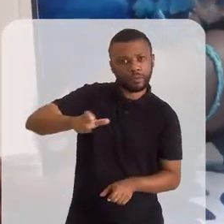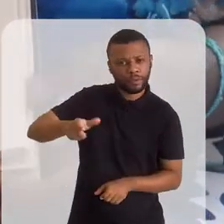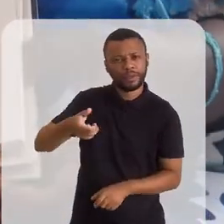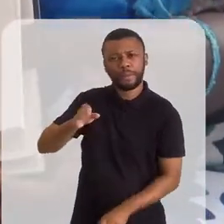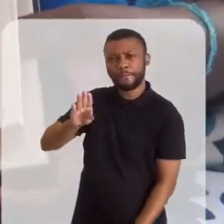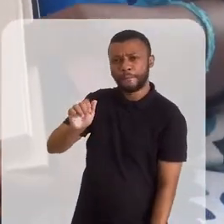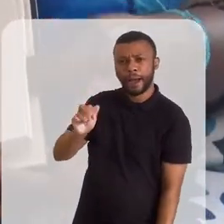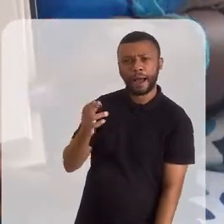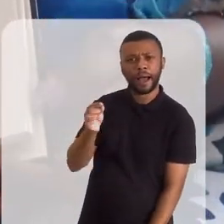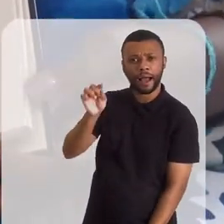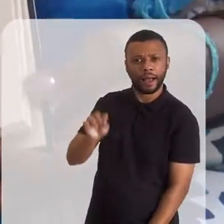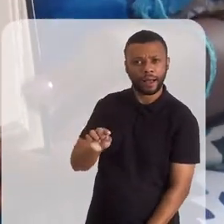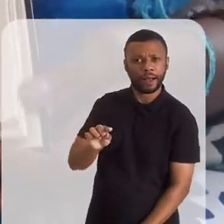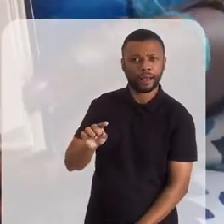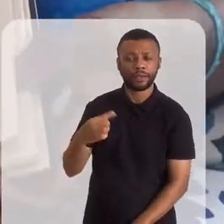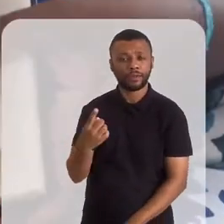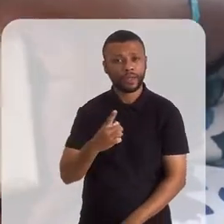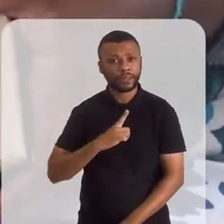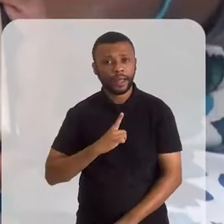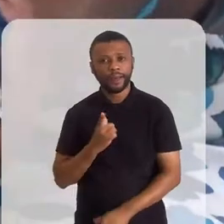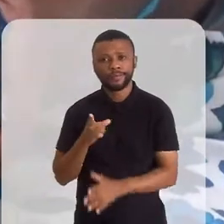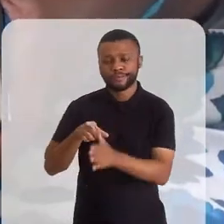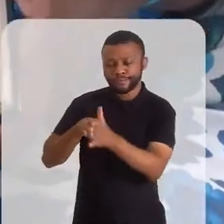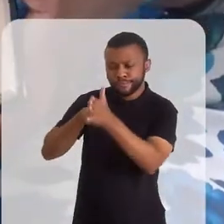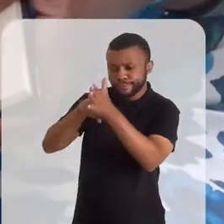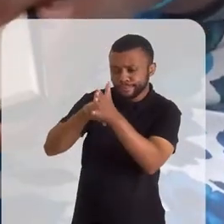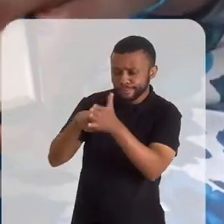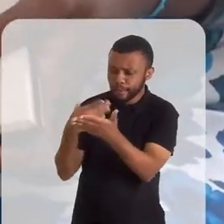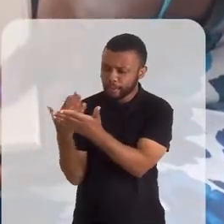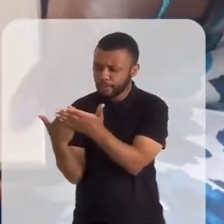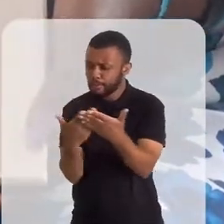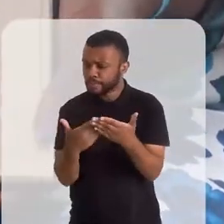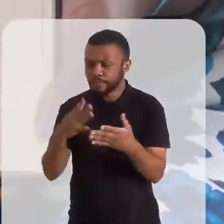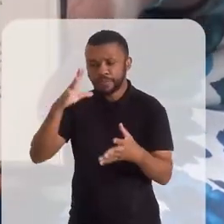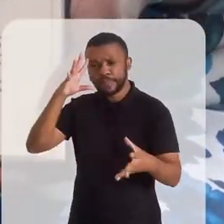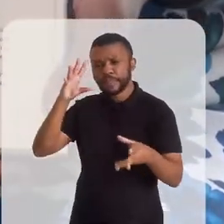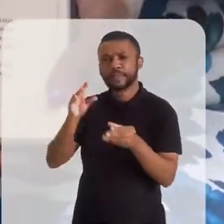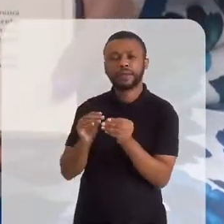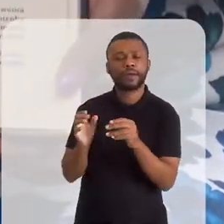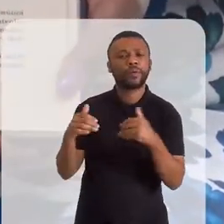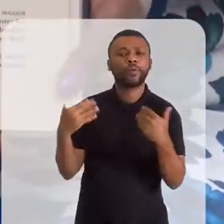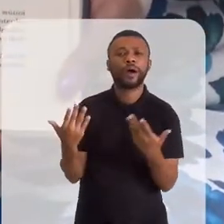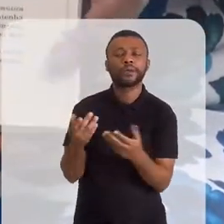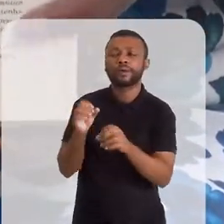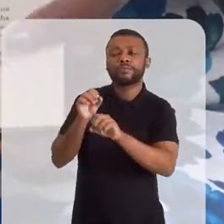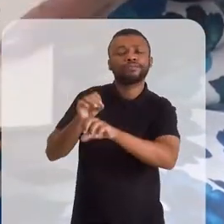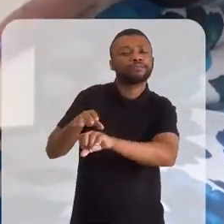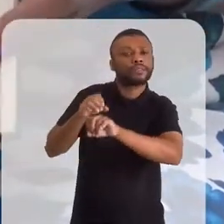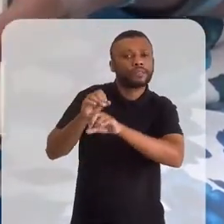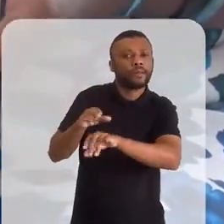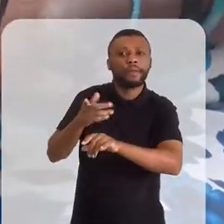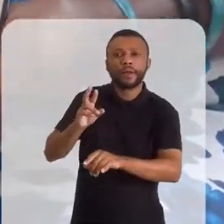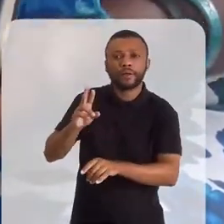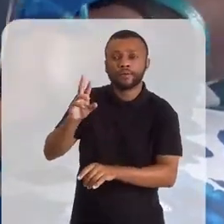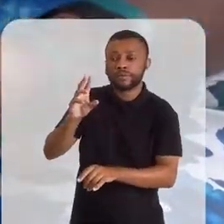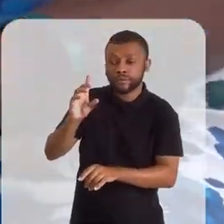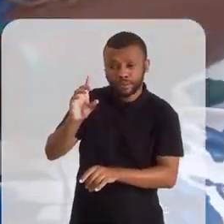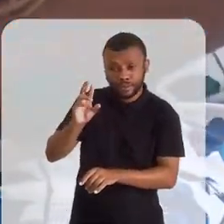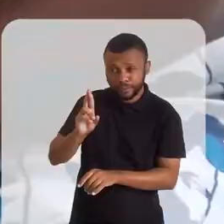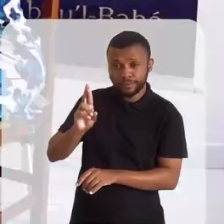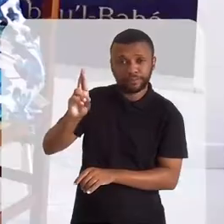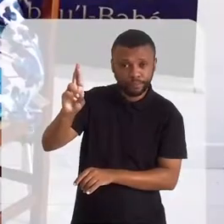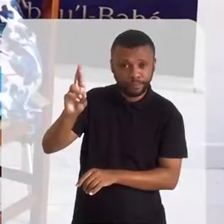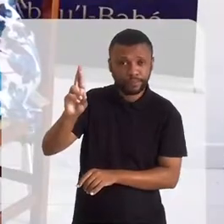os bahá'ís, né? Então a gente tem sempre algum processo de estudo até para entender quais são os ensinamentos